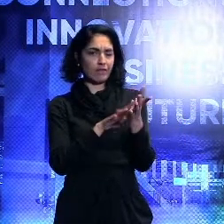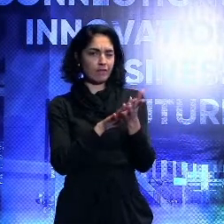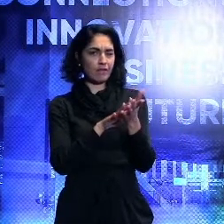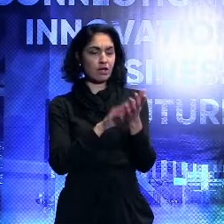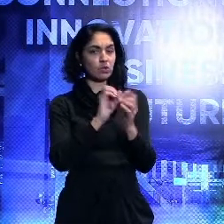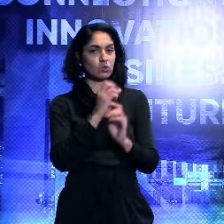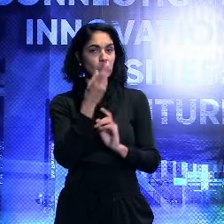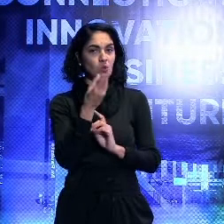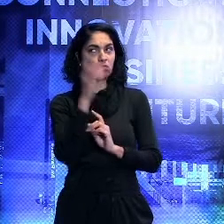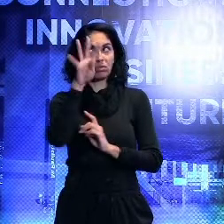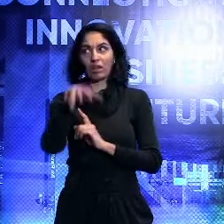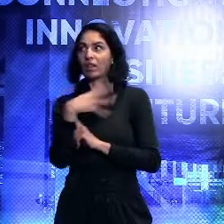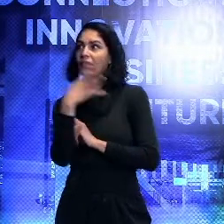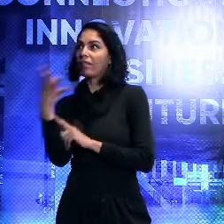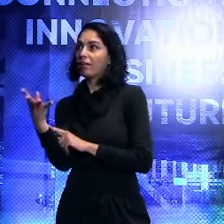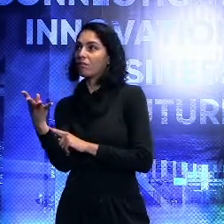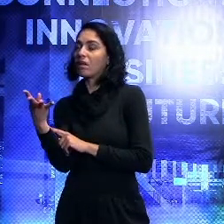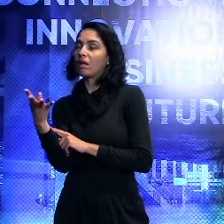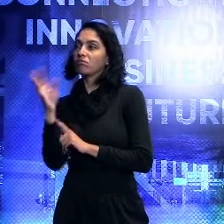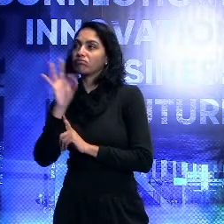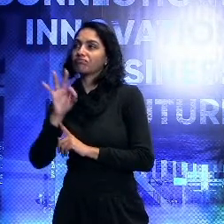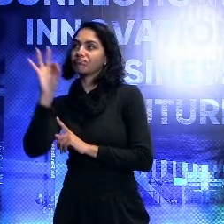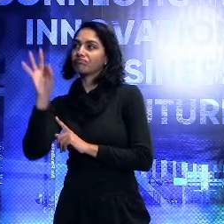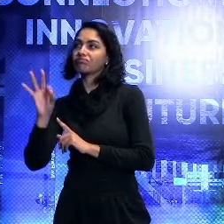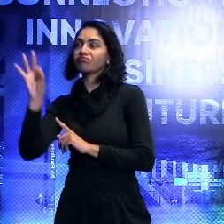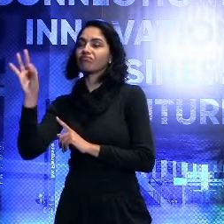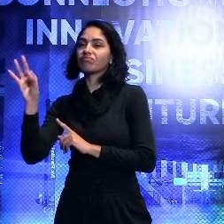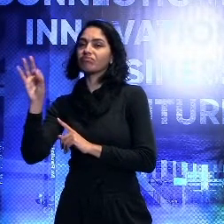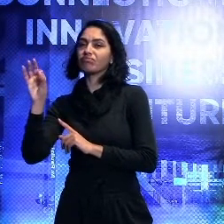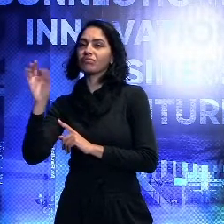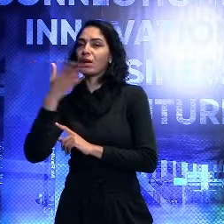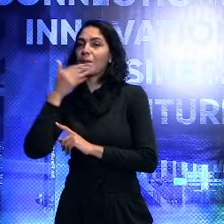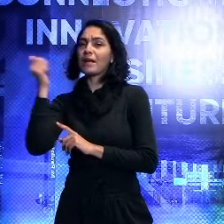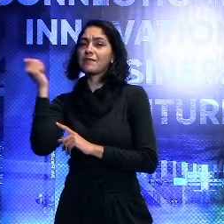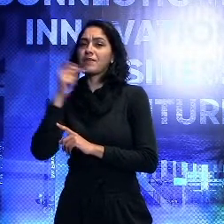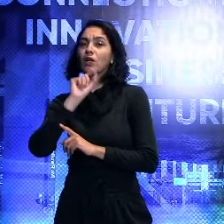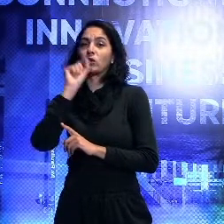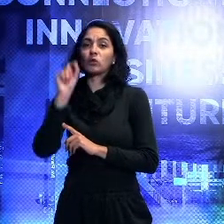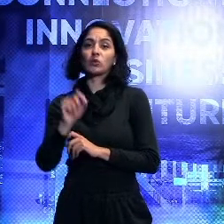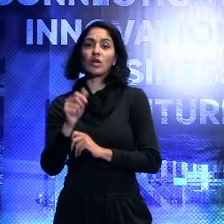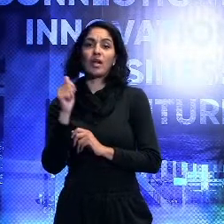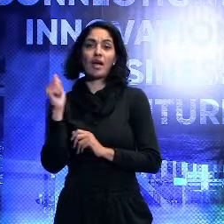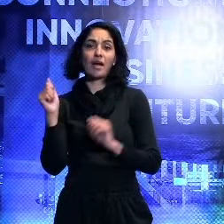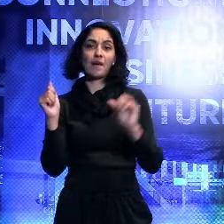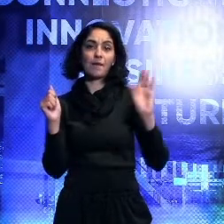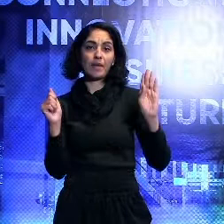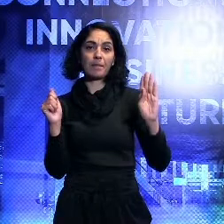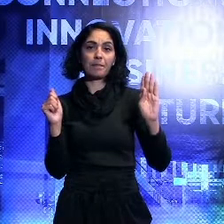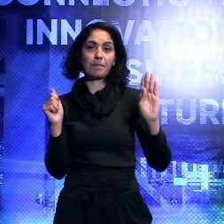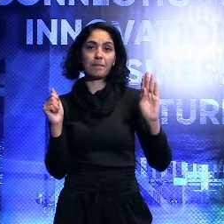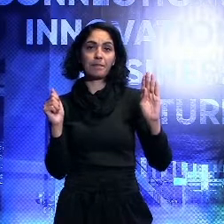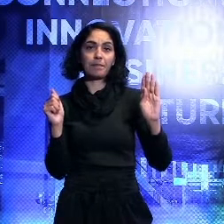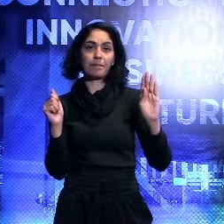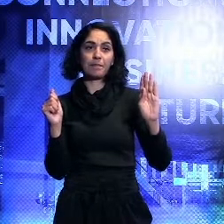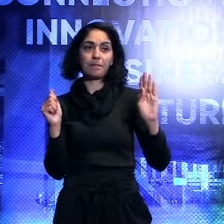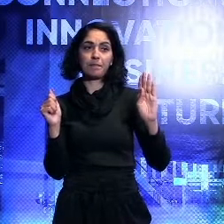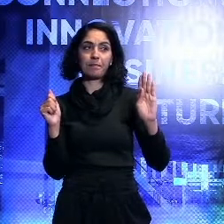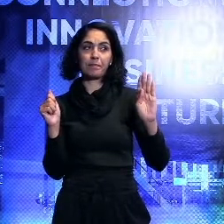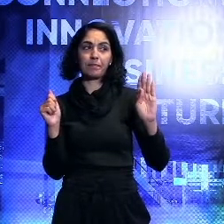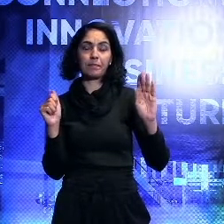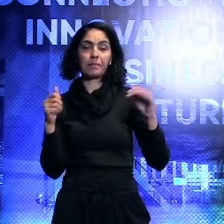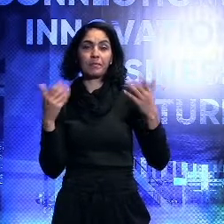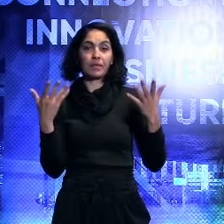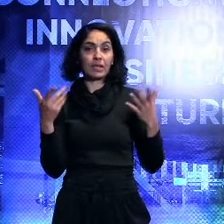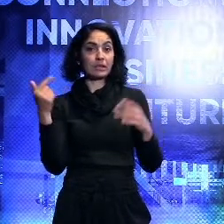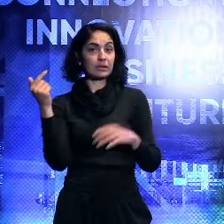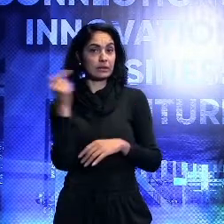olha para uma tabela com dados frios e percentuais? O que facilita mais para vocês, A ou B? Certo? Então, o Garrett